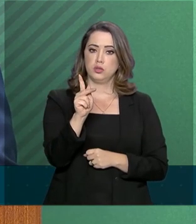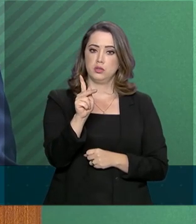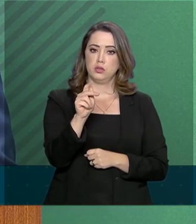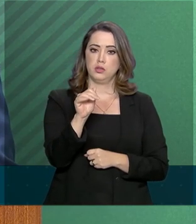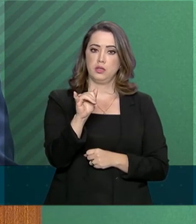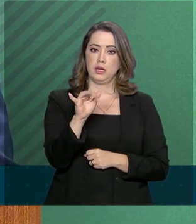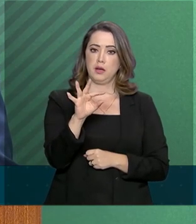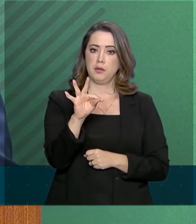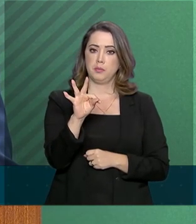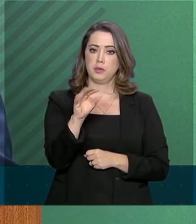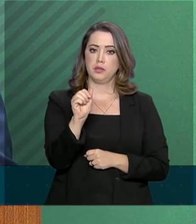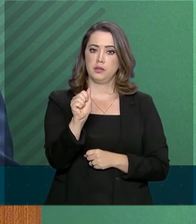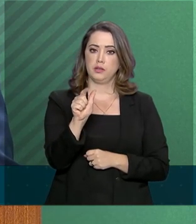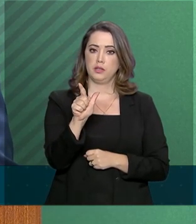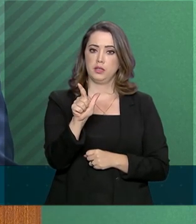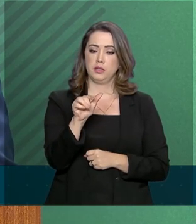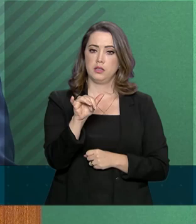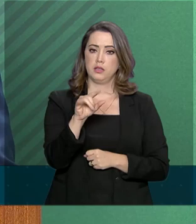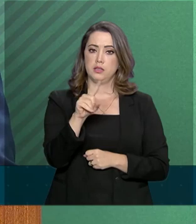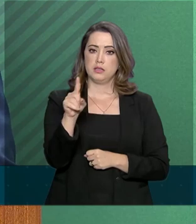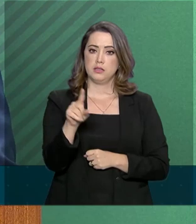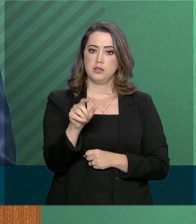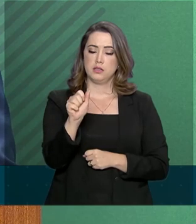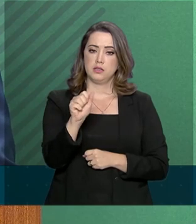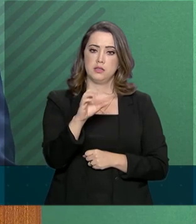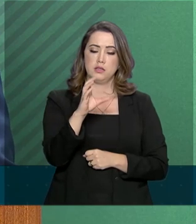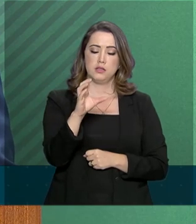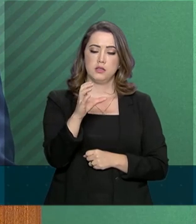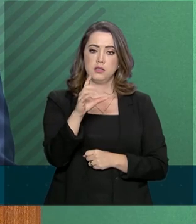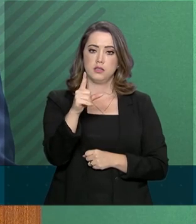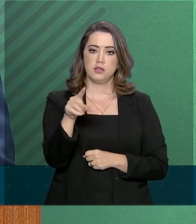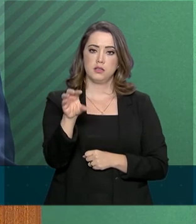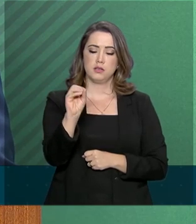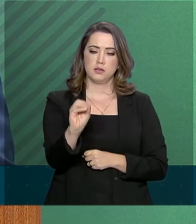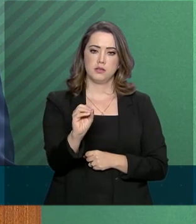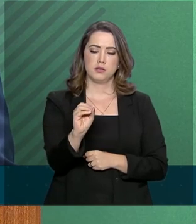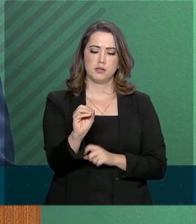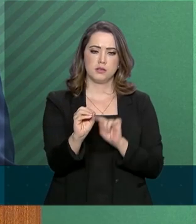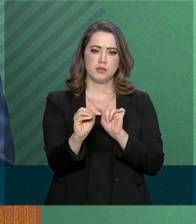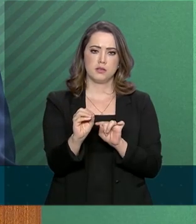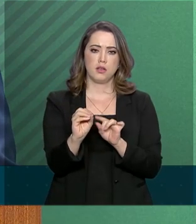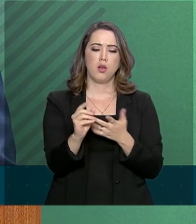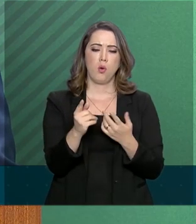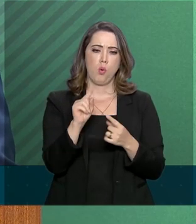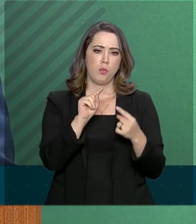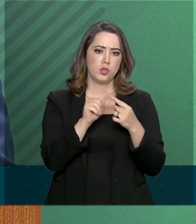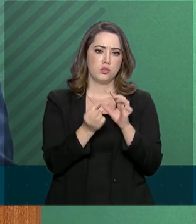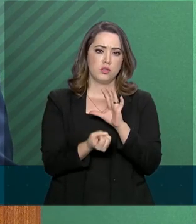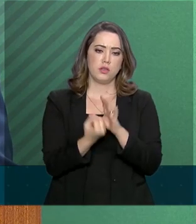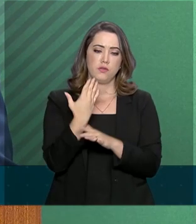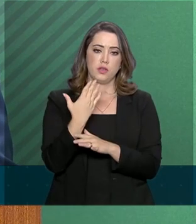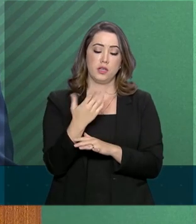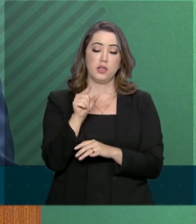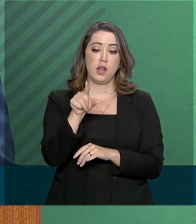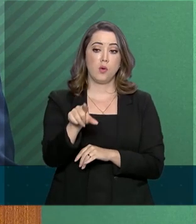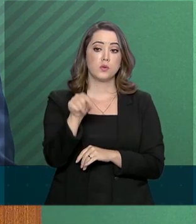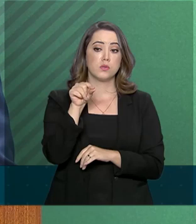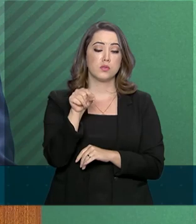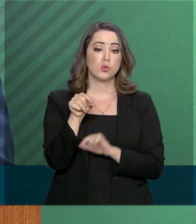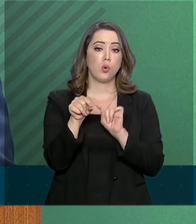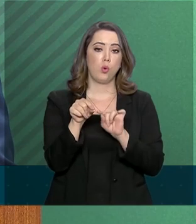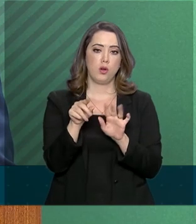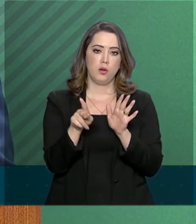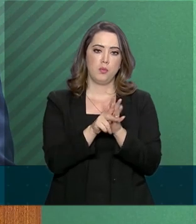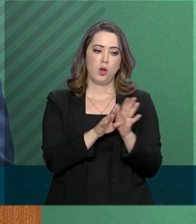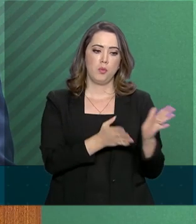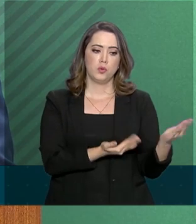previdência e trabalho é de criar um novo sistema opcional para os mais jovens para que